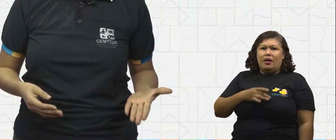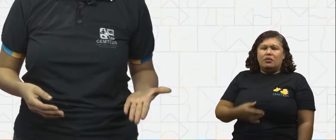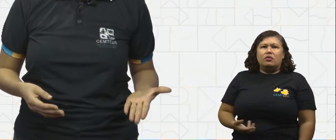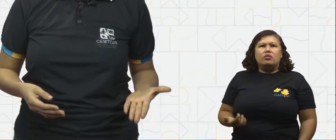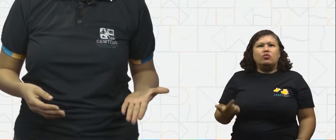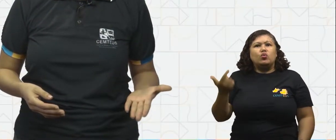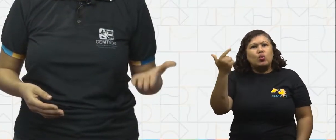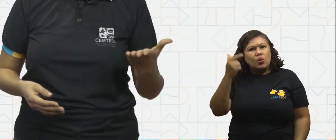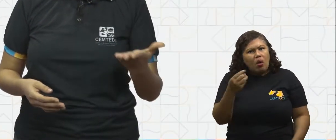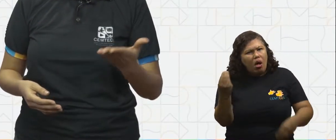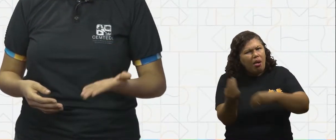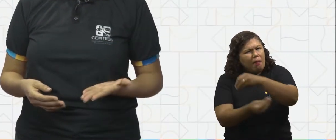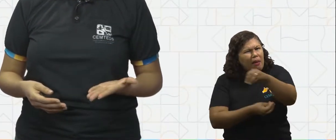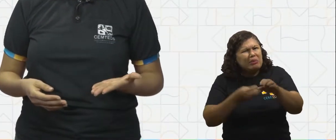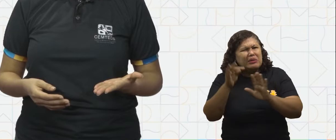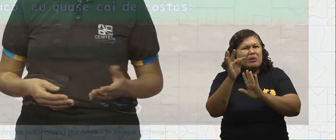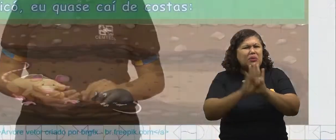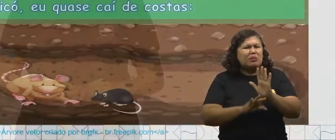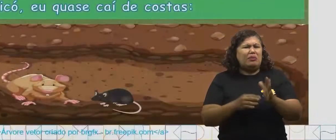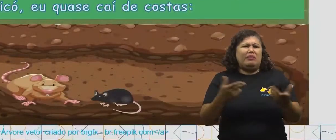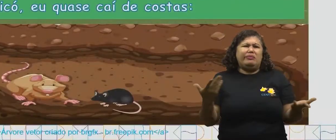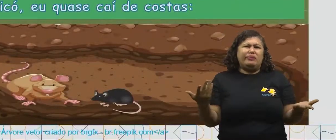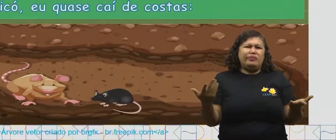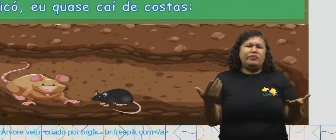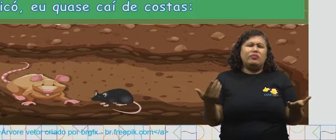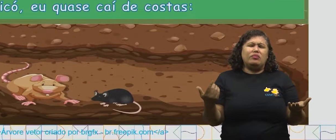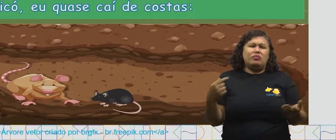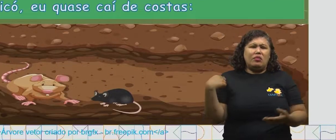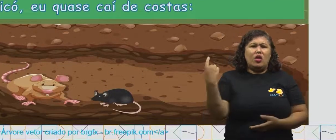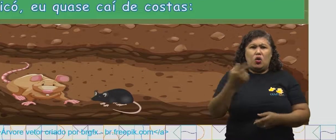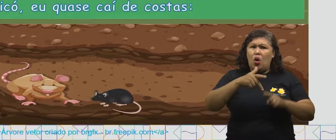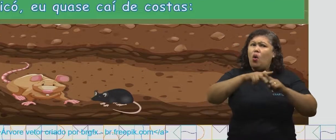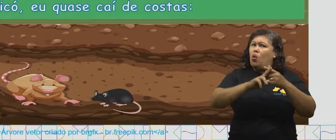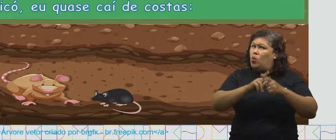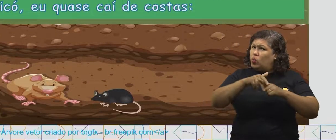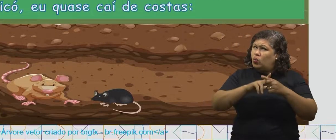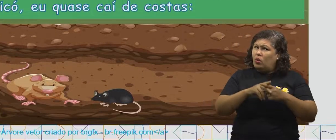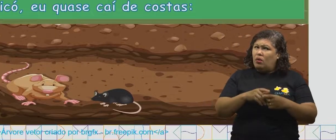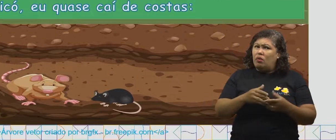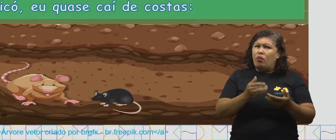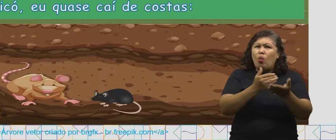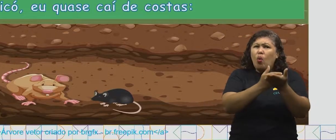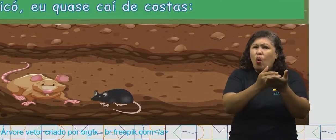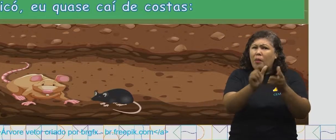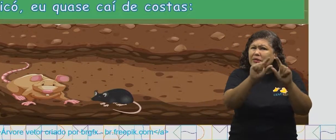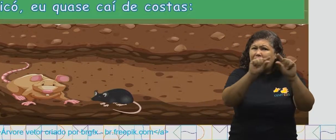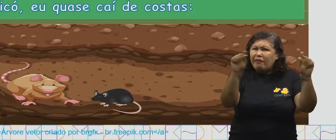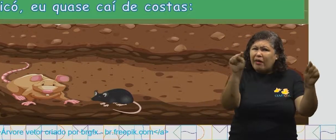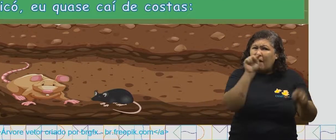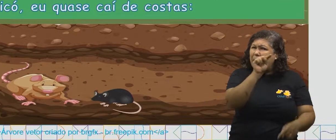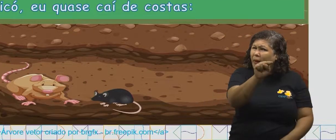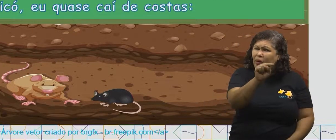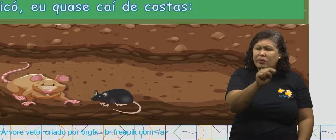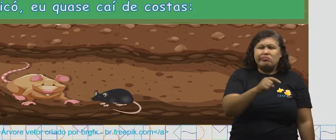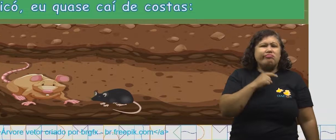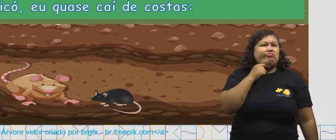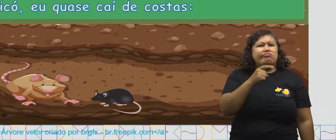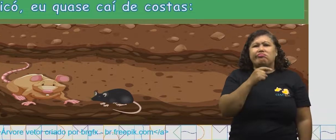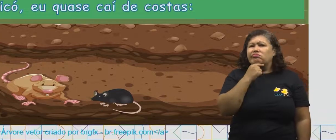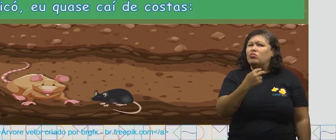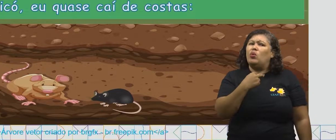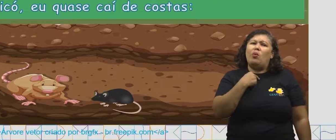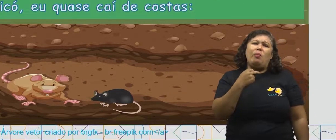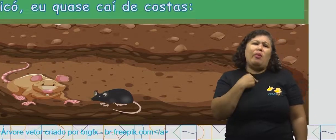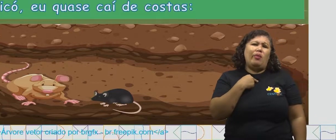bagunça novamente. Vamos consertá-la? O ponto não pode iniciar em um parágrafo, não é mesmo?